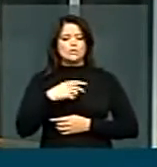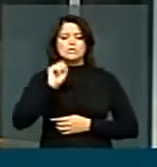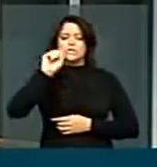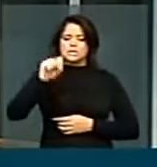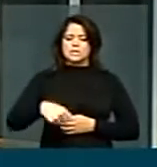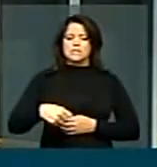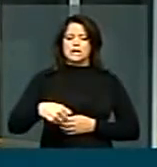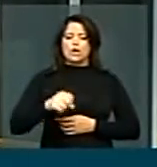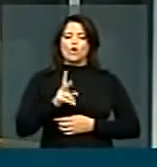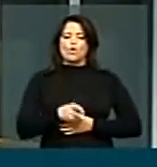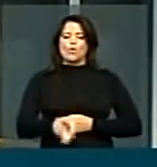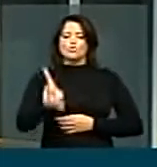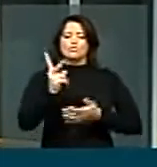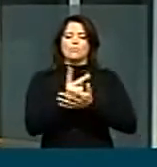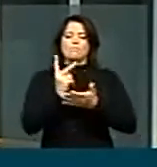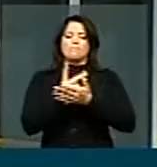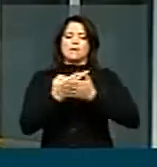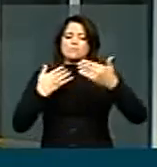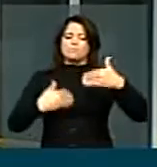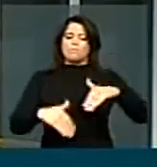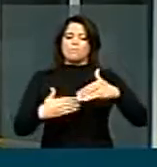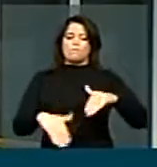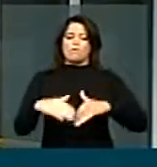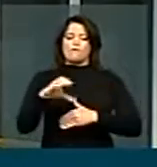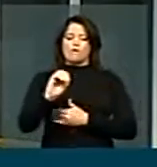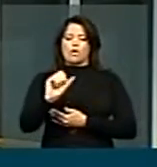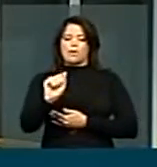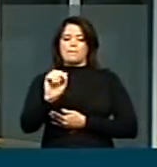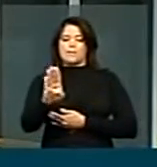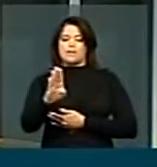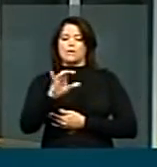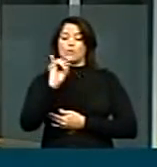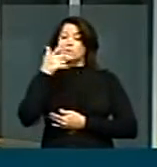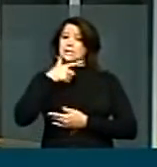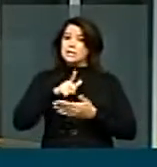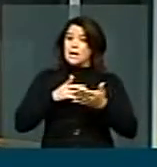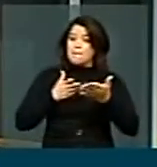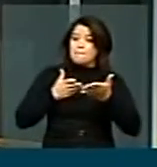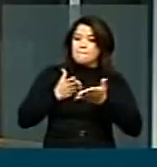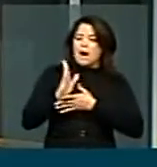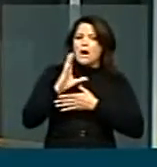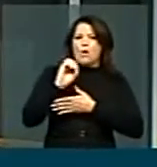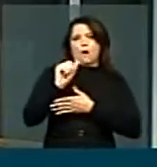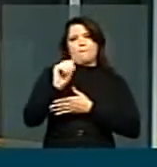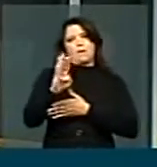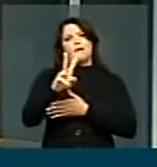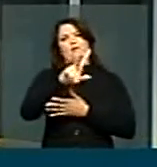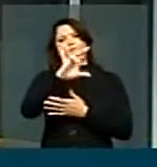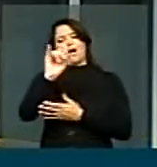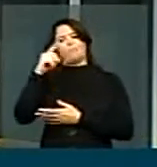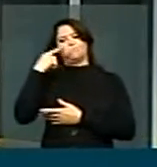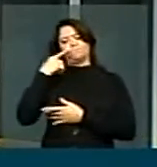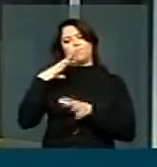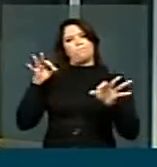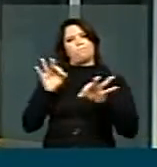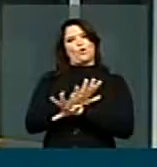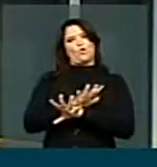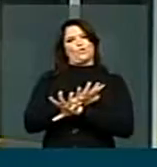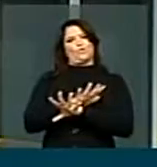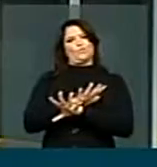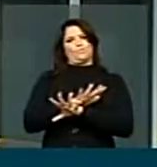sim à manutenção do exame da Ordem dos Advogados do Brasil, por uma